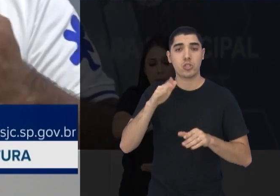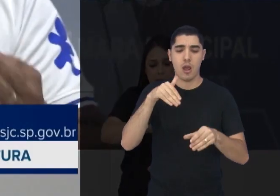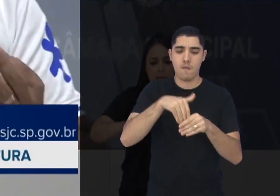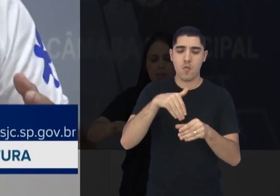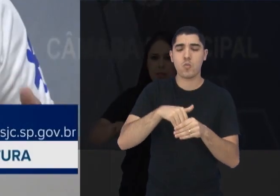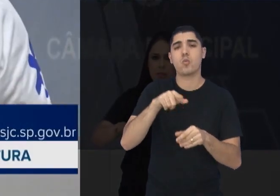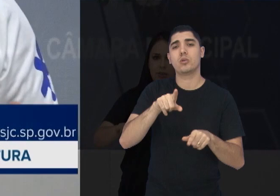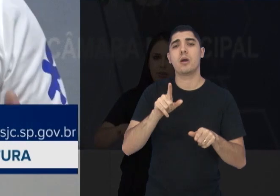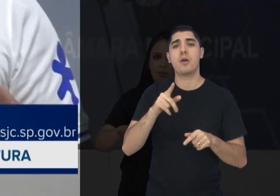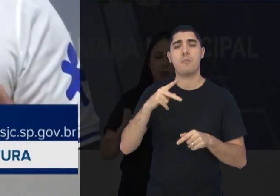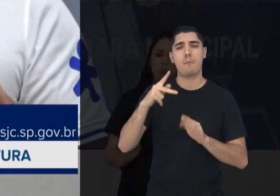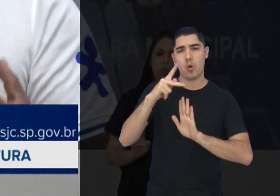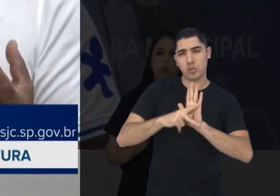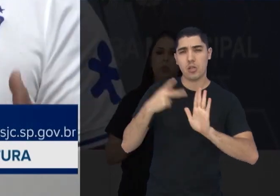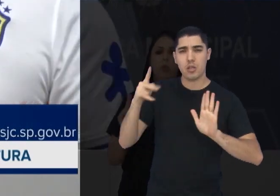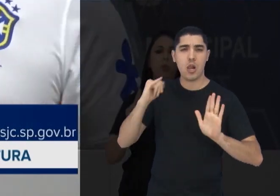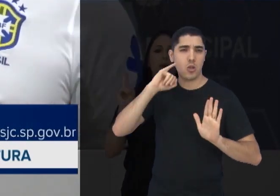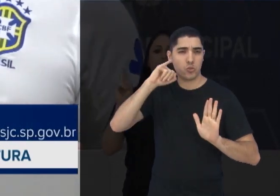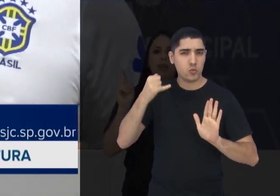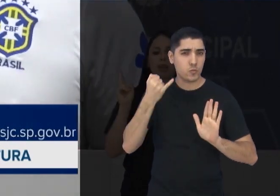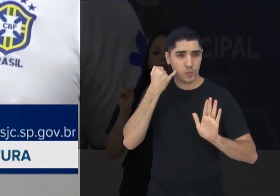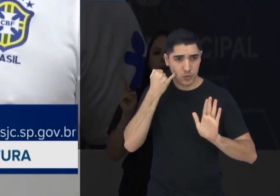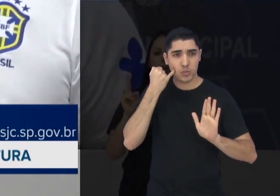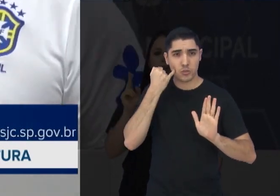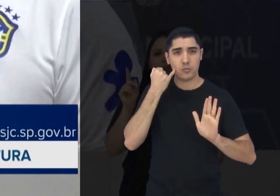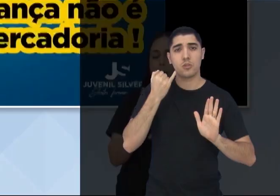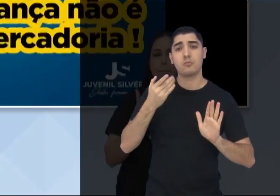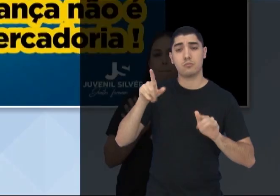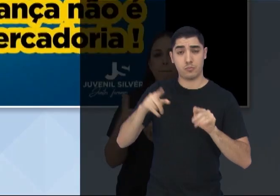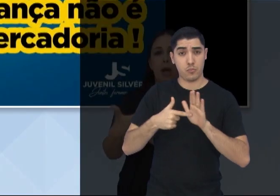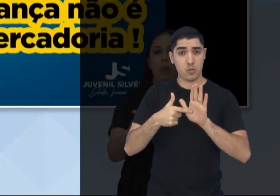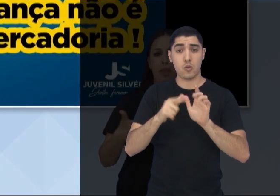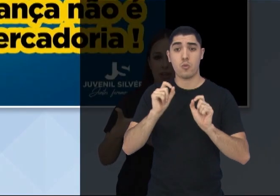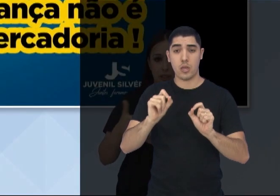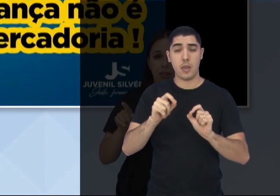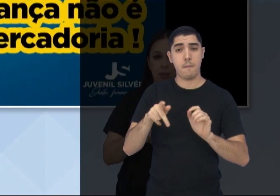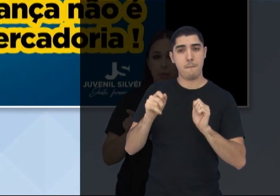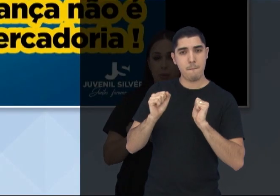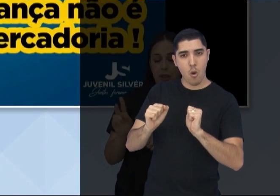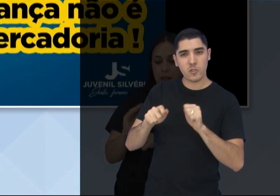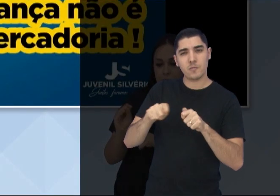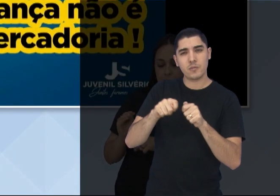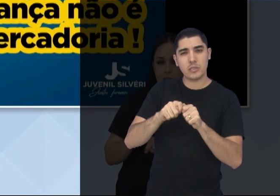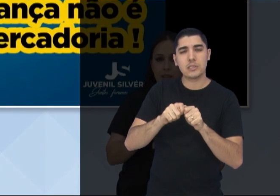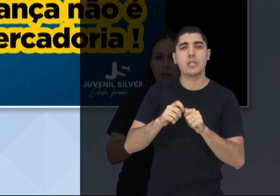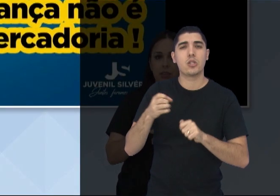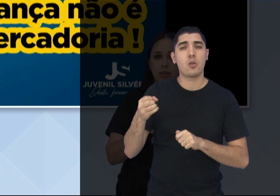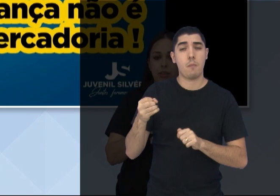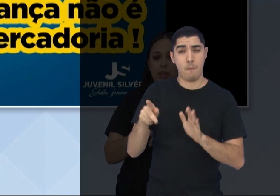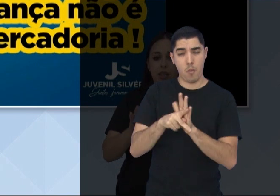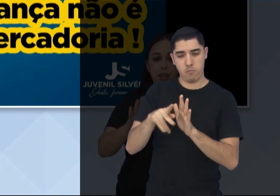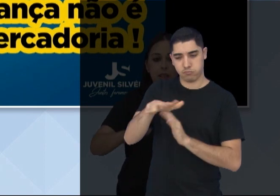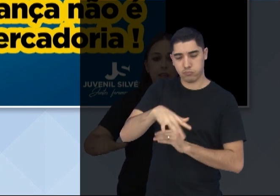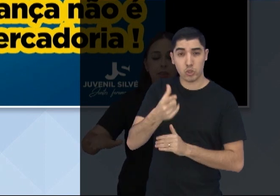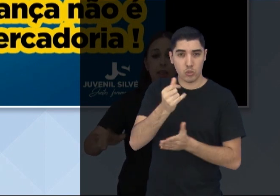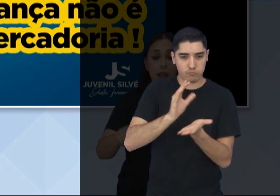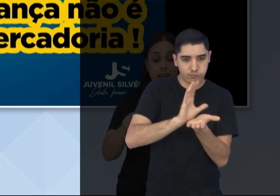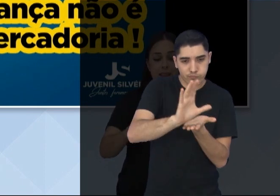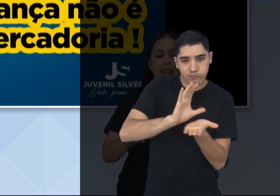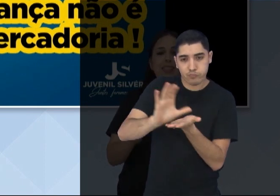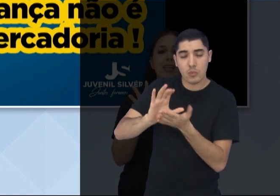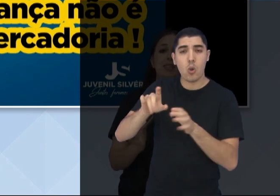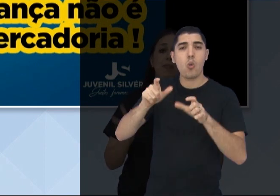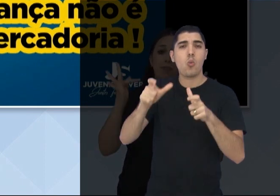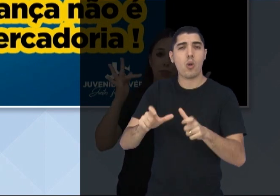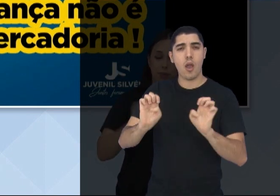projeto do vereador Juvenil Silvério que proíbe a utilização, no âmbito municipal, de verba pública em eventos